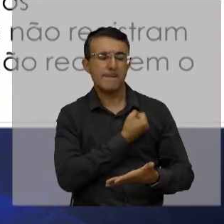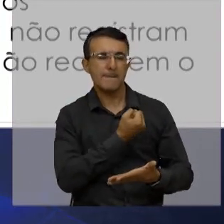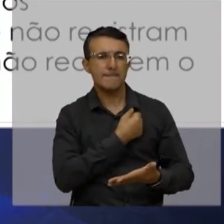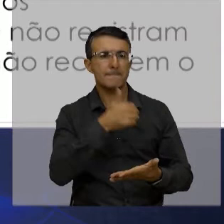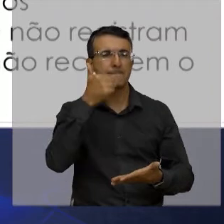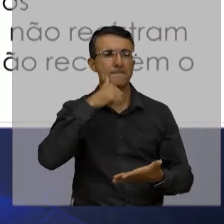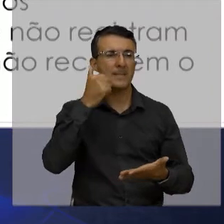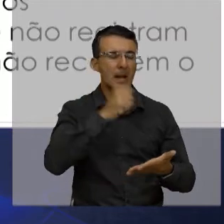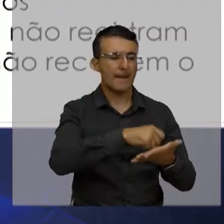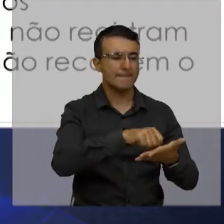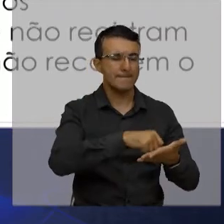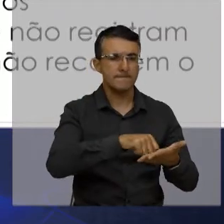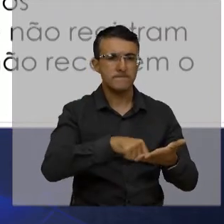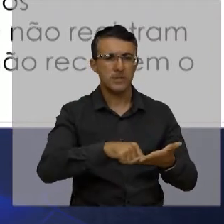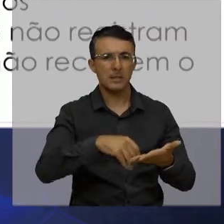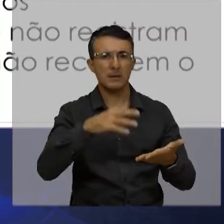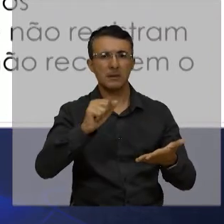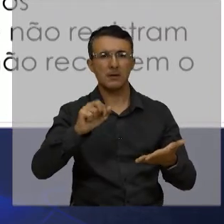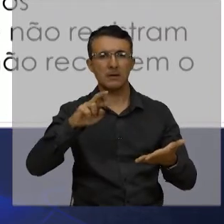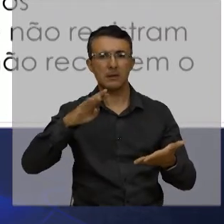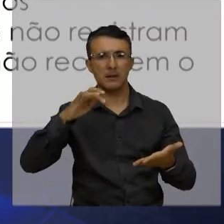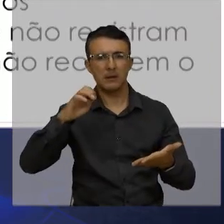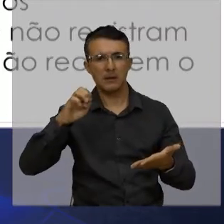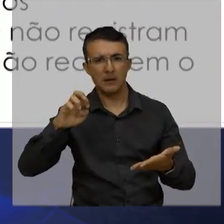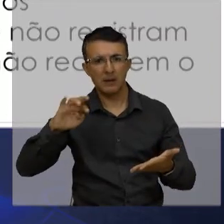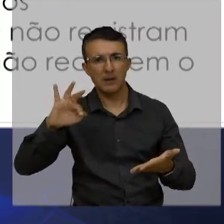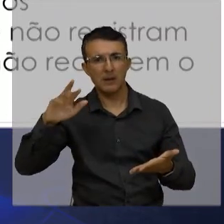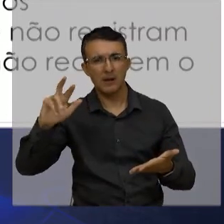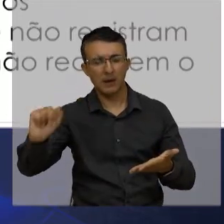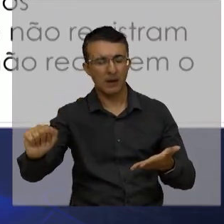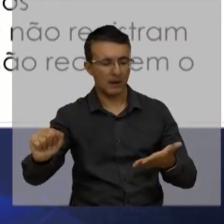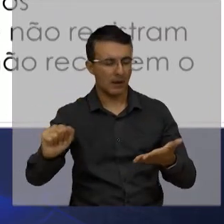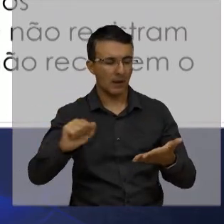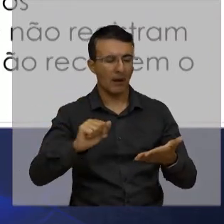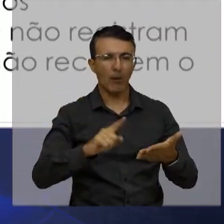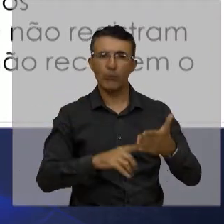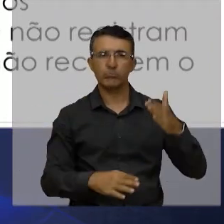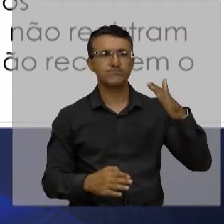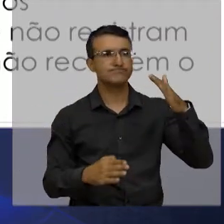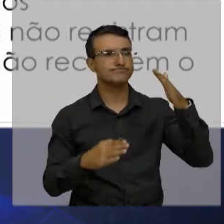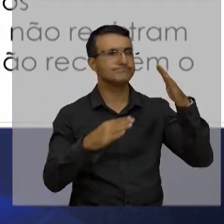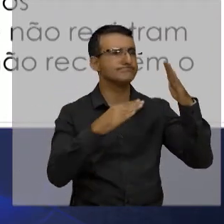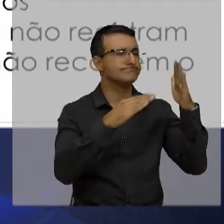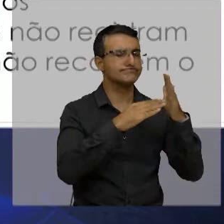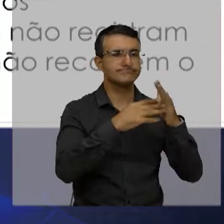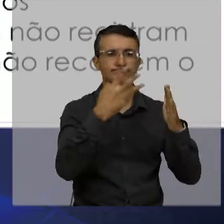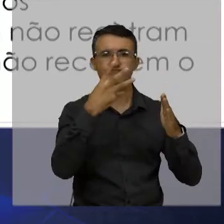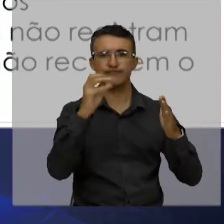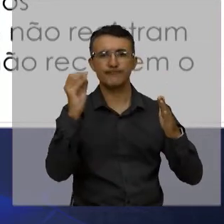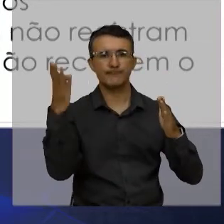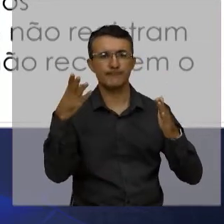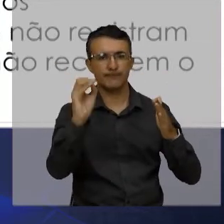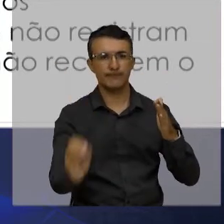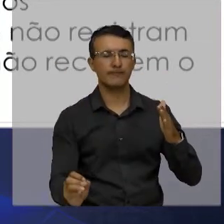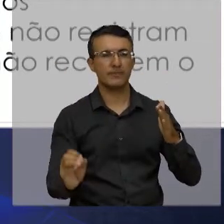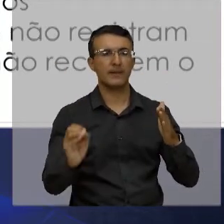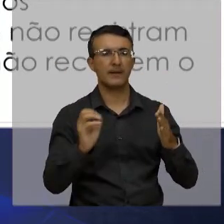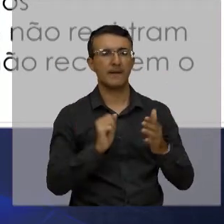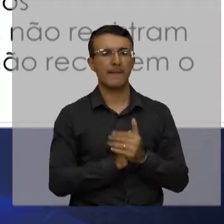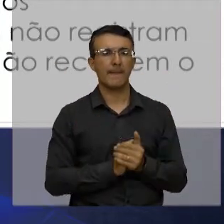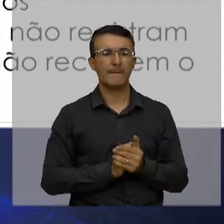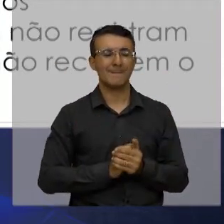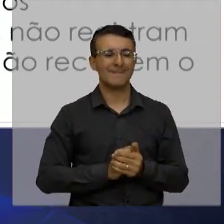30%. Dados levantados pelo Instituto de Economia, o IPEA. Infelizmente, os